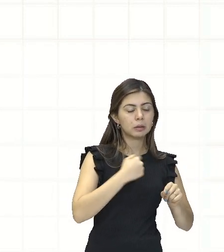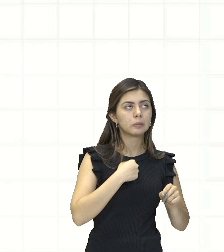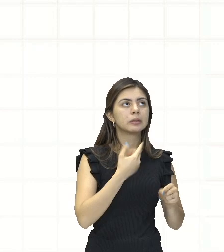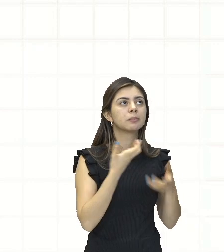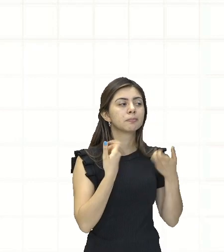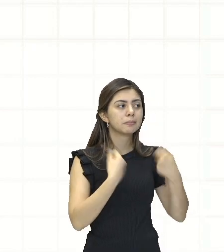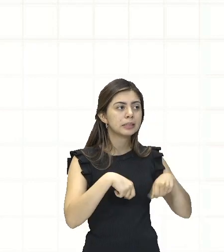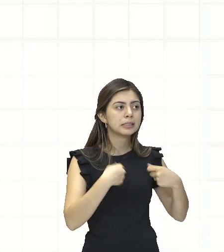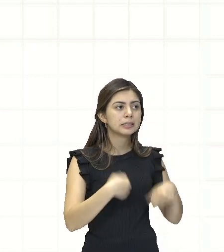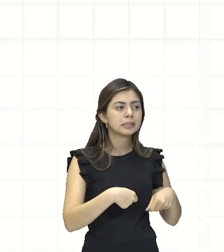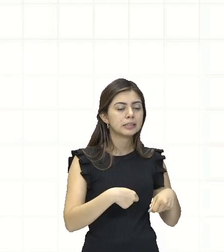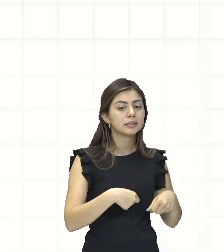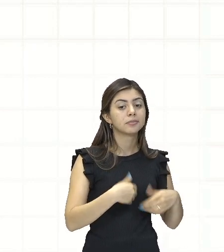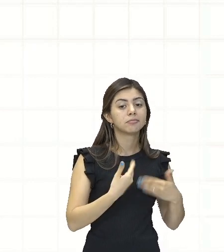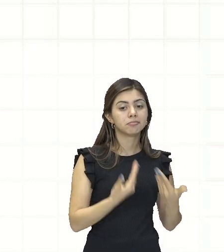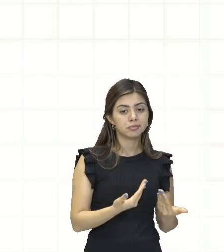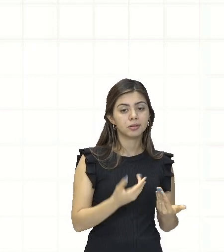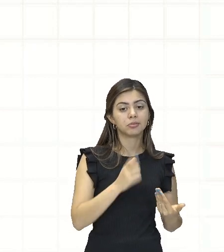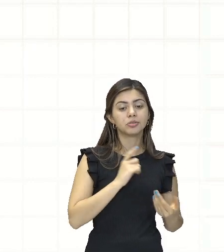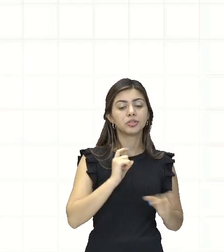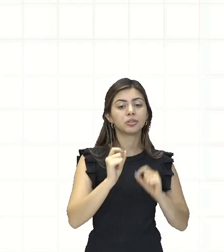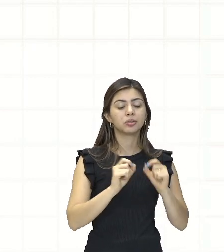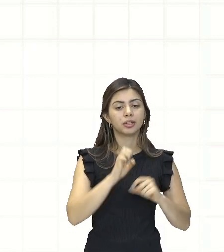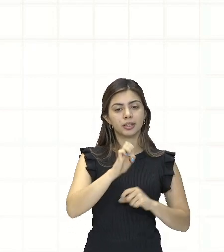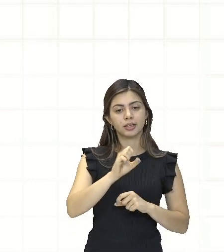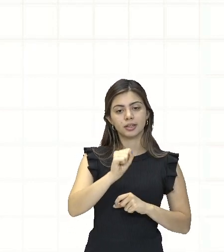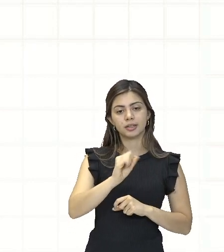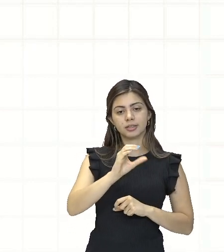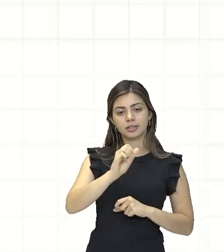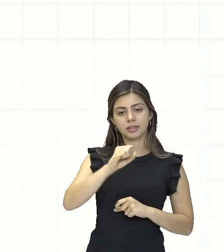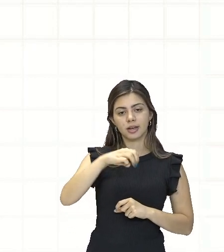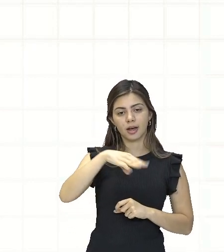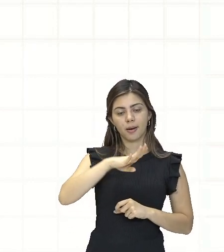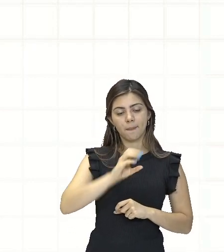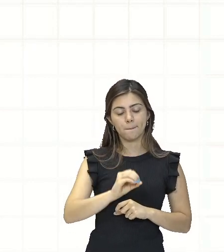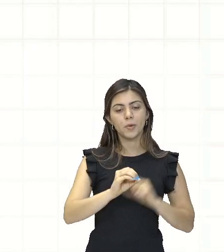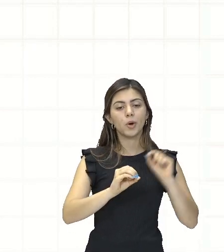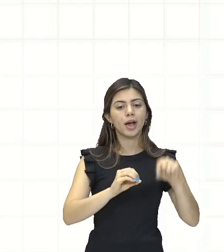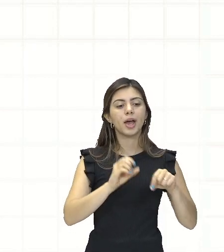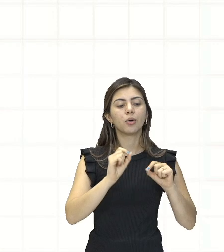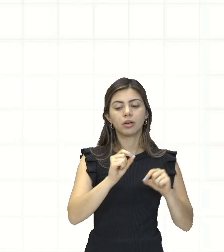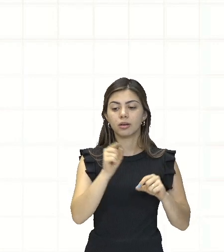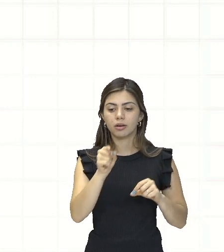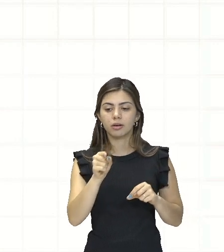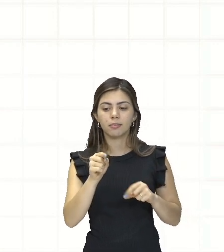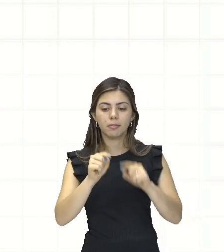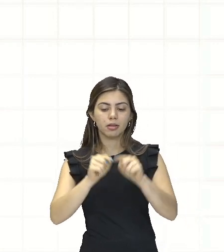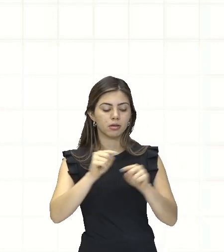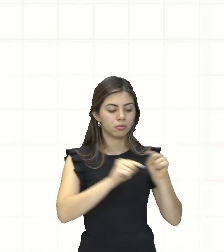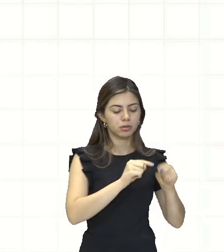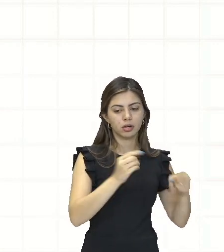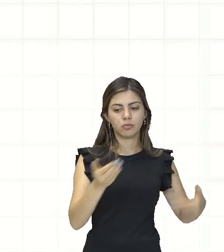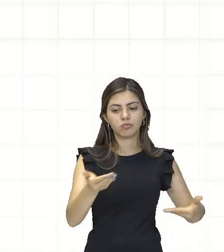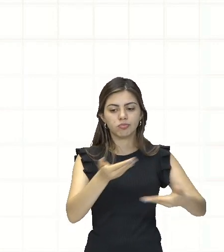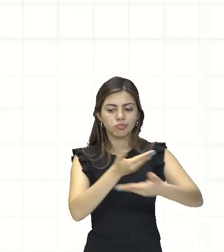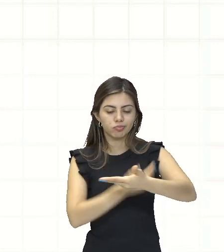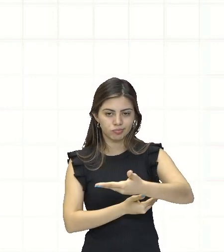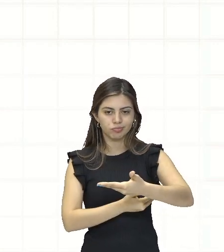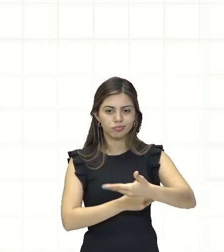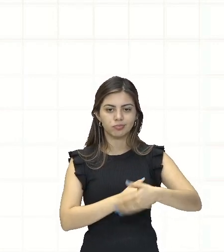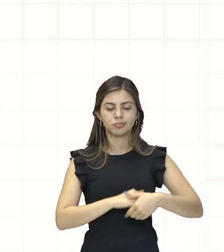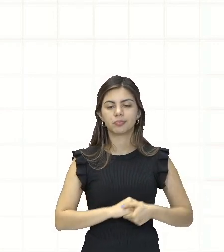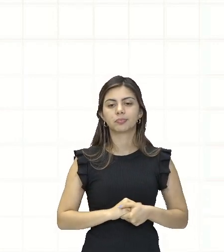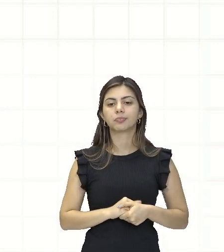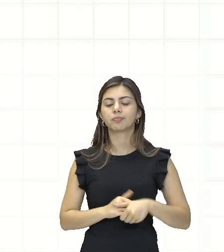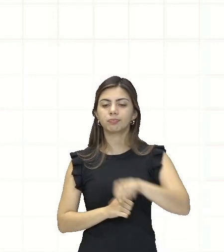quisessem, havia o escambo, que seria a troca entre produtos, certo? Já